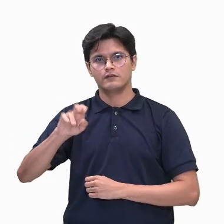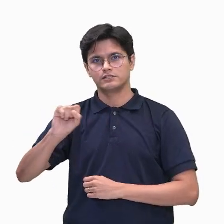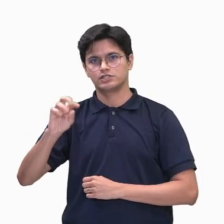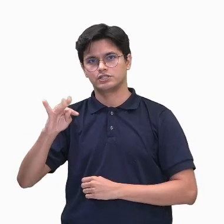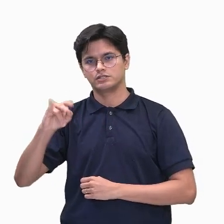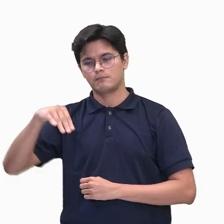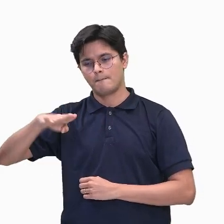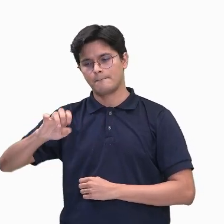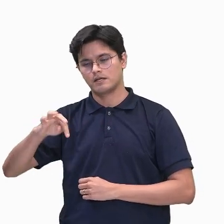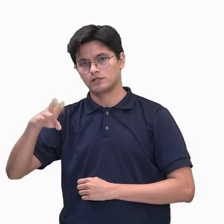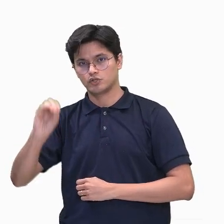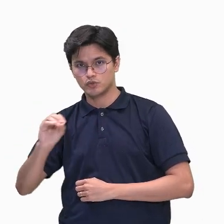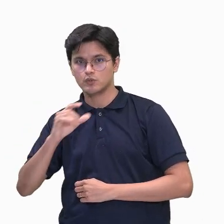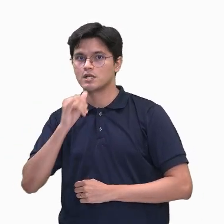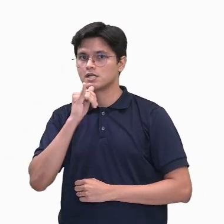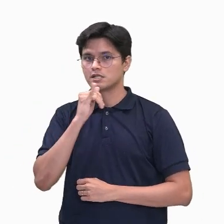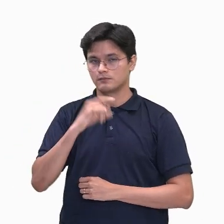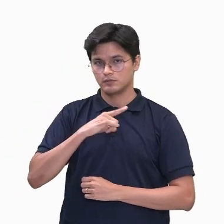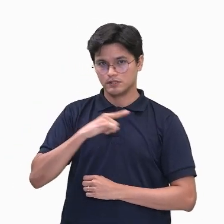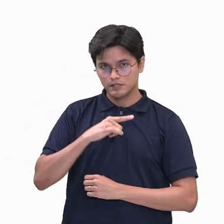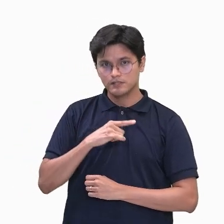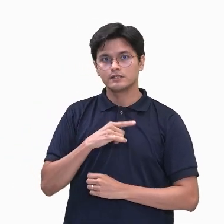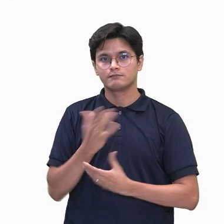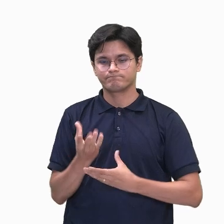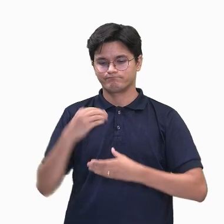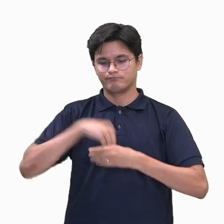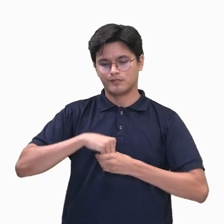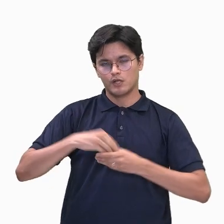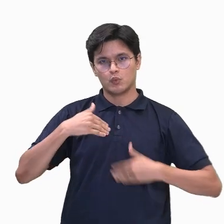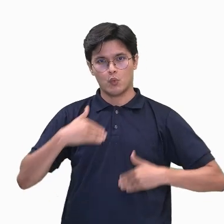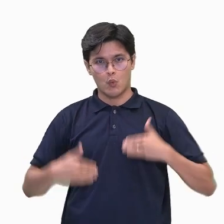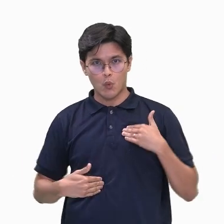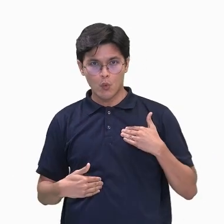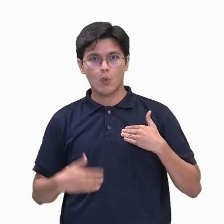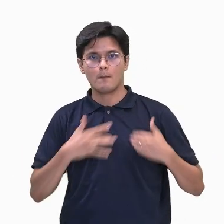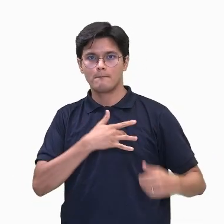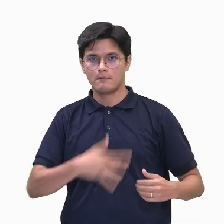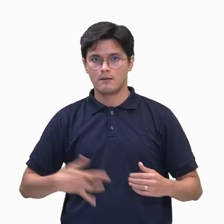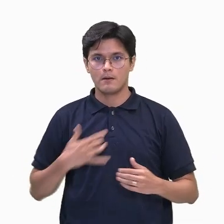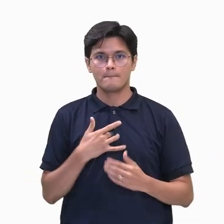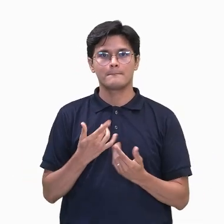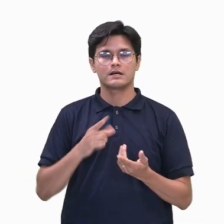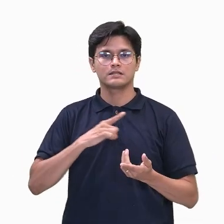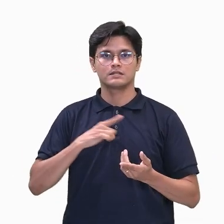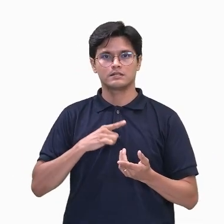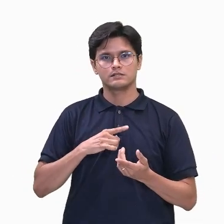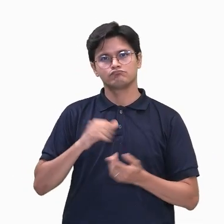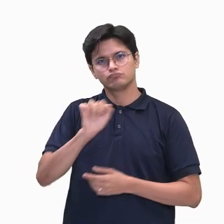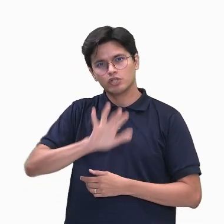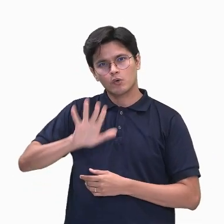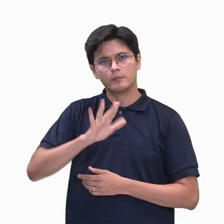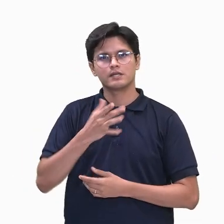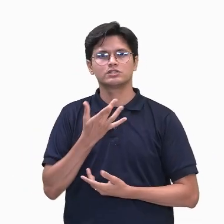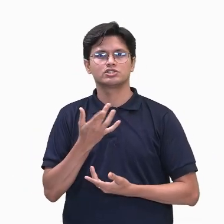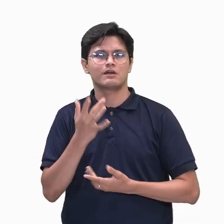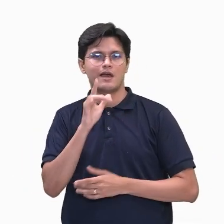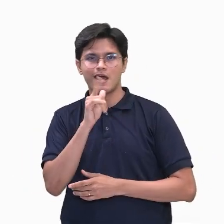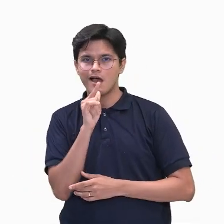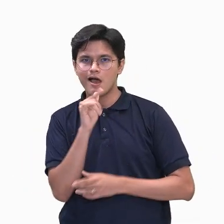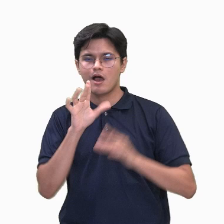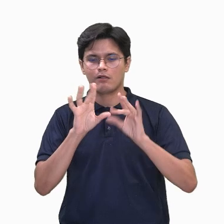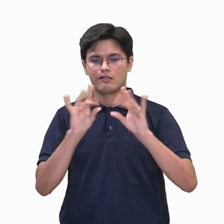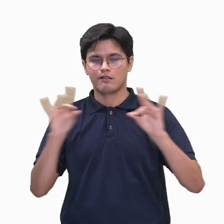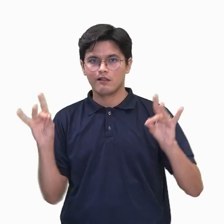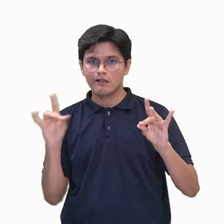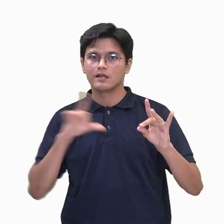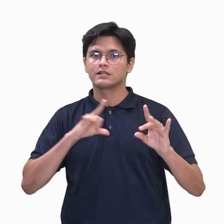as superfícies internas e externas do corpo, geralmente em superfícies úmidas. Por exemplo, a gente vai ter aí a pele,